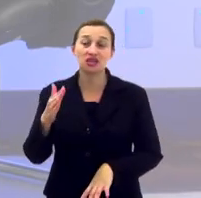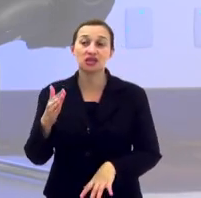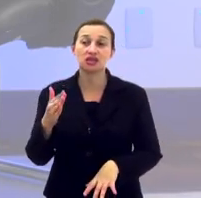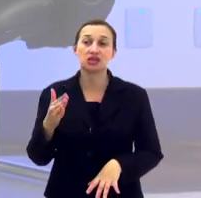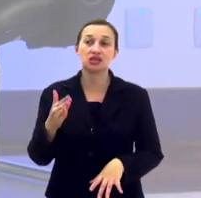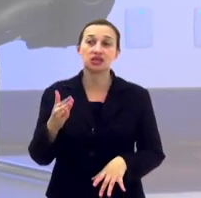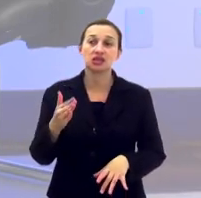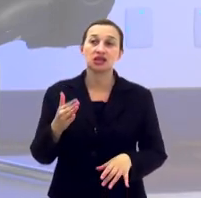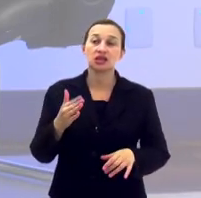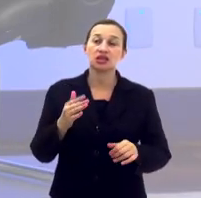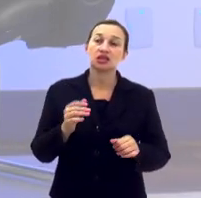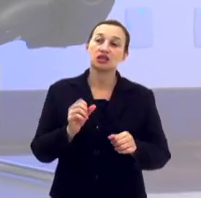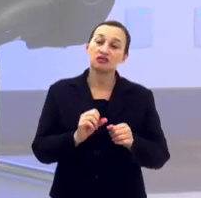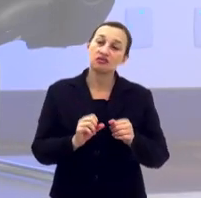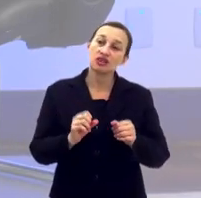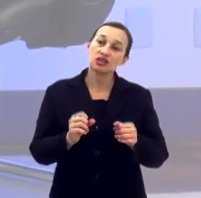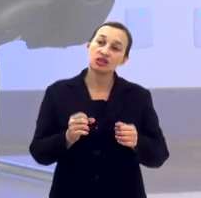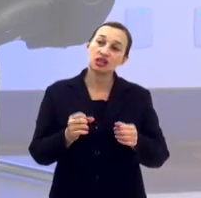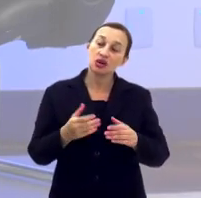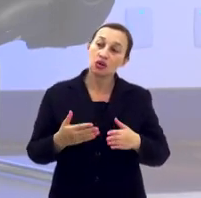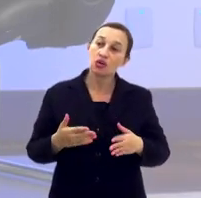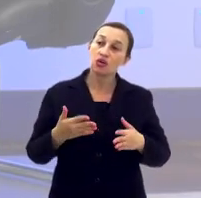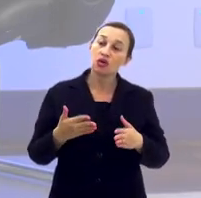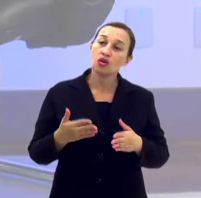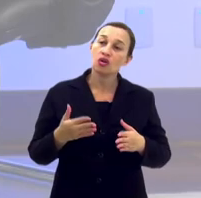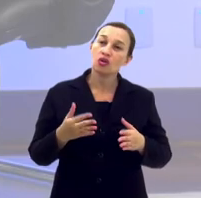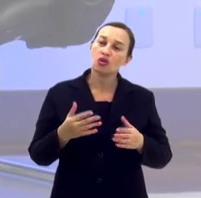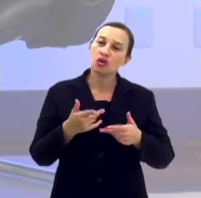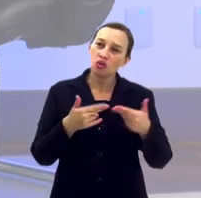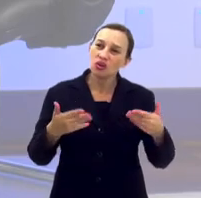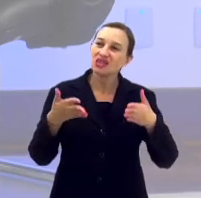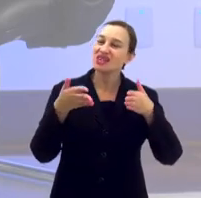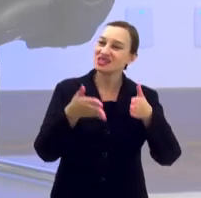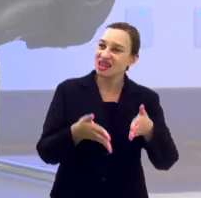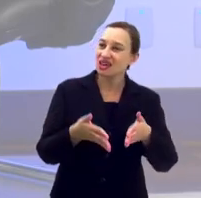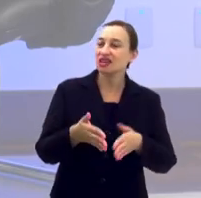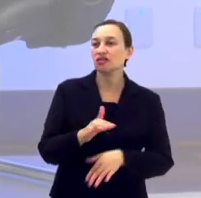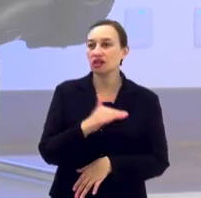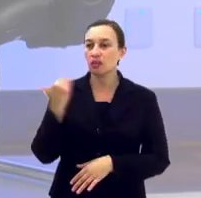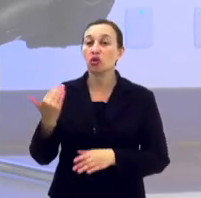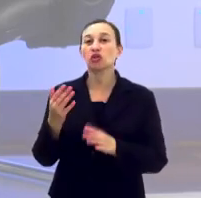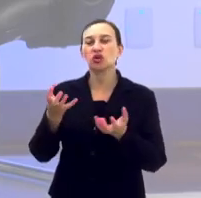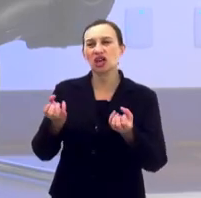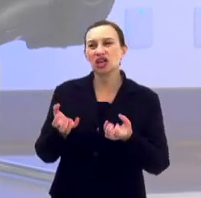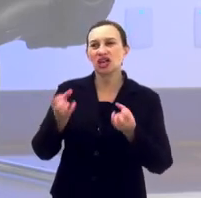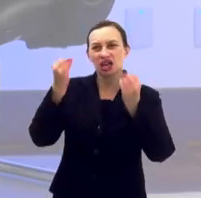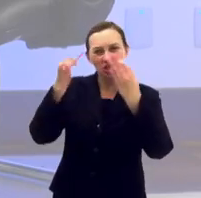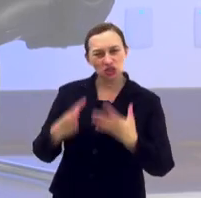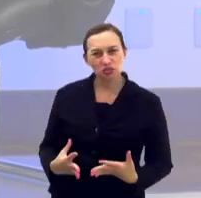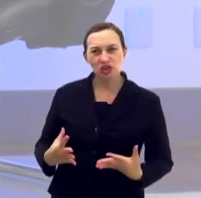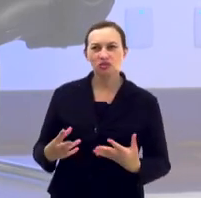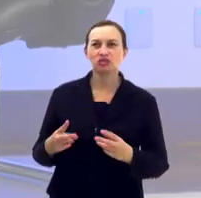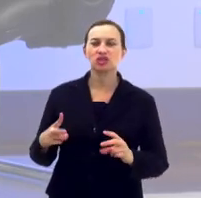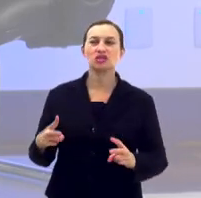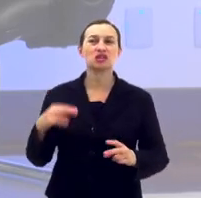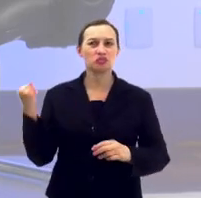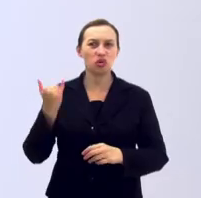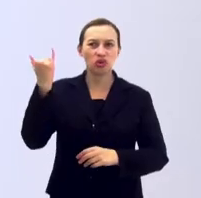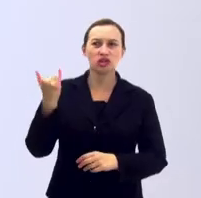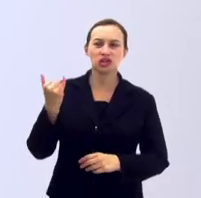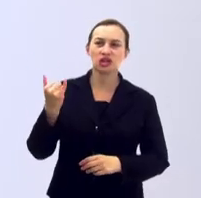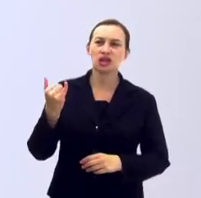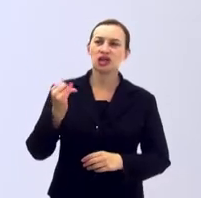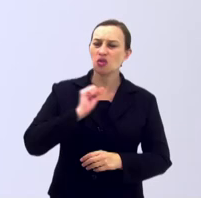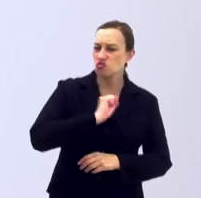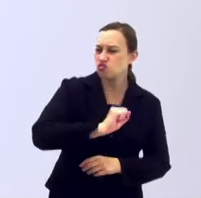em fazer uma coisa específica com relação ao assassinato em massa. Devo esclarecer uma coisa aqui que é muito importante.